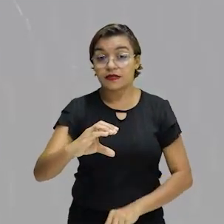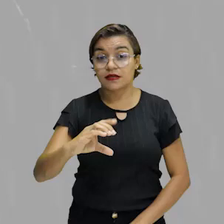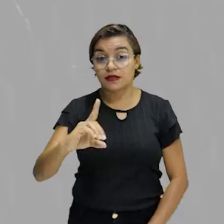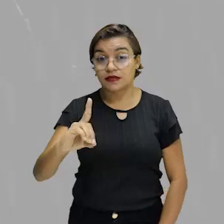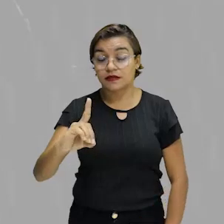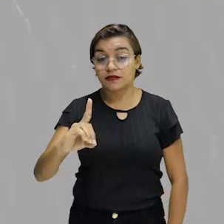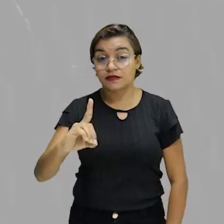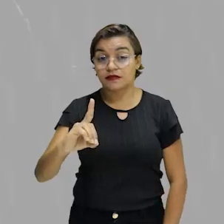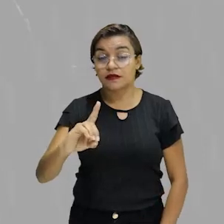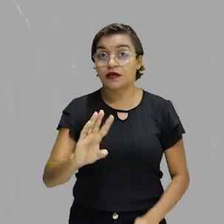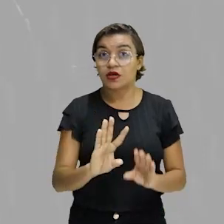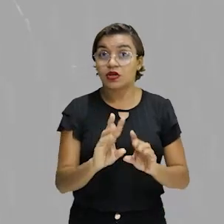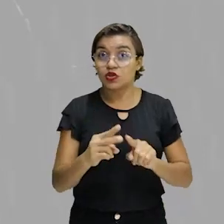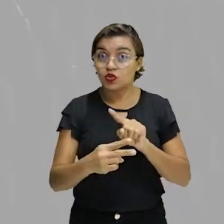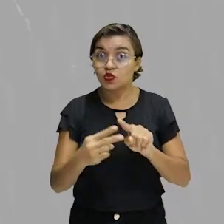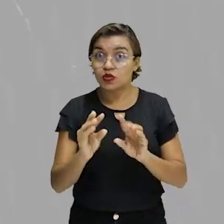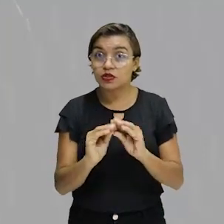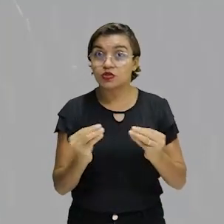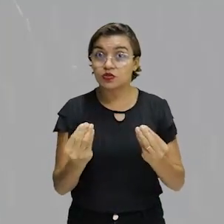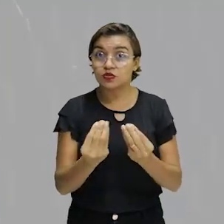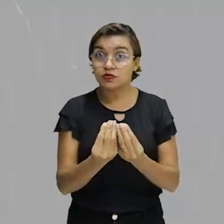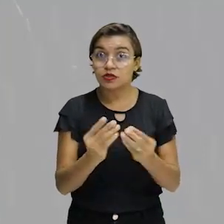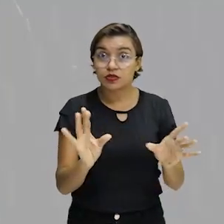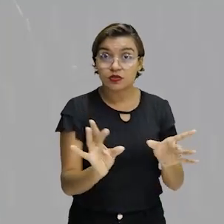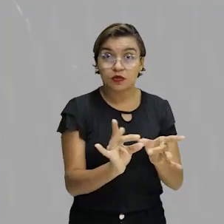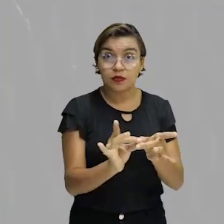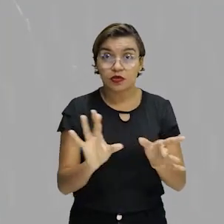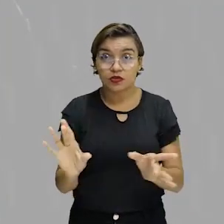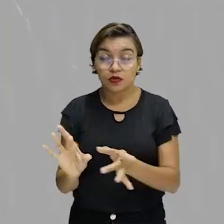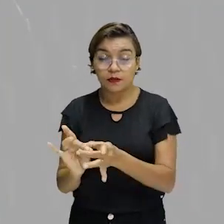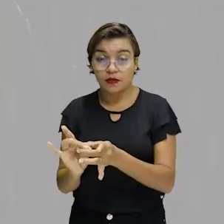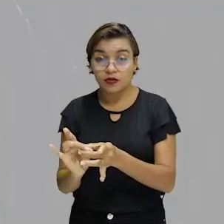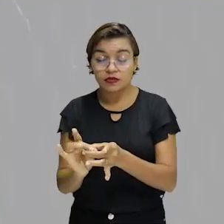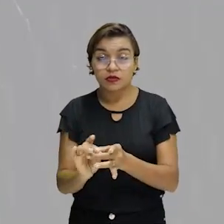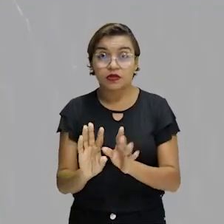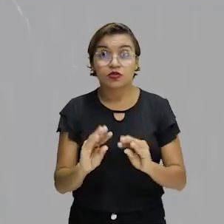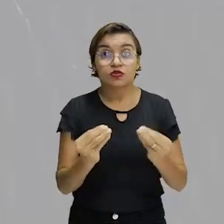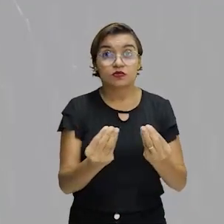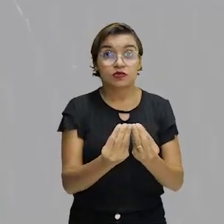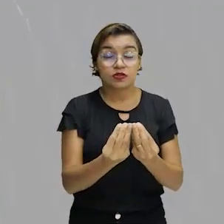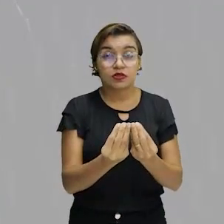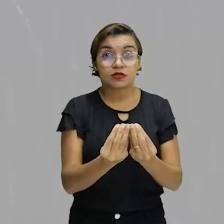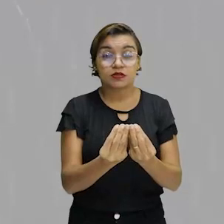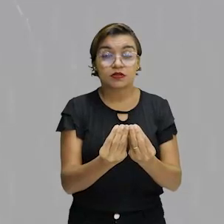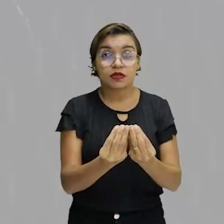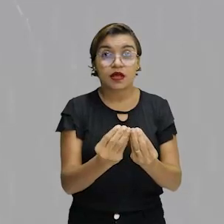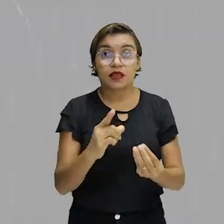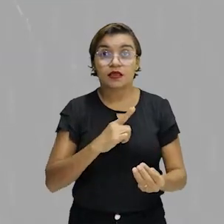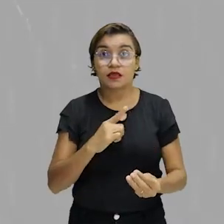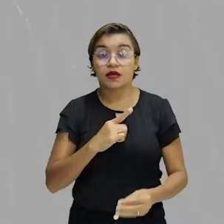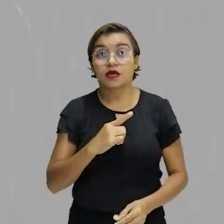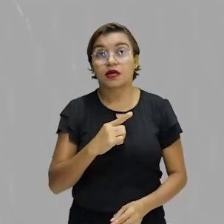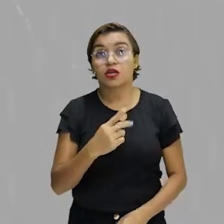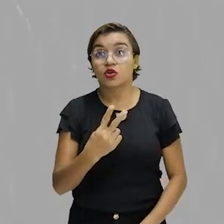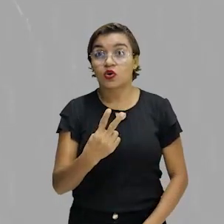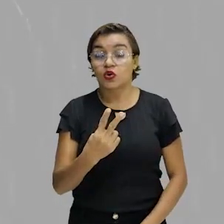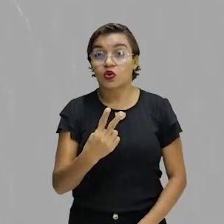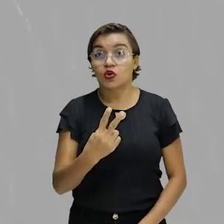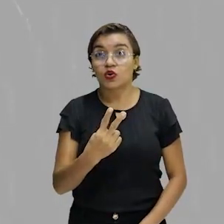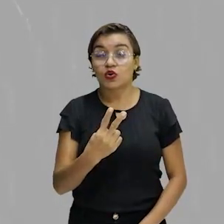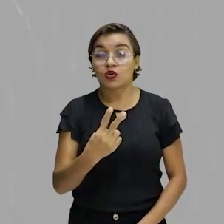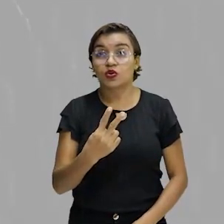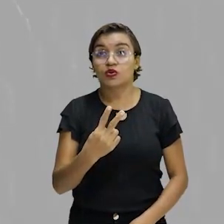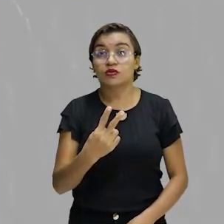tem aqui duas substâncias compostas substâncias compostas são aquelas substâncias formadas por dois ou mais tipos